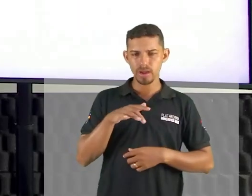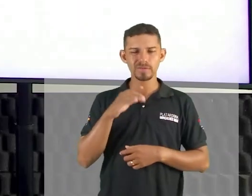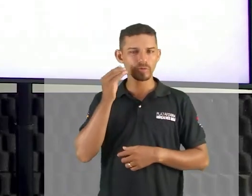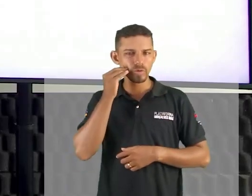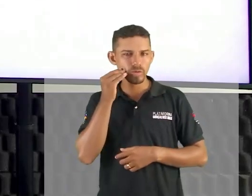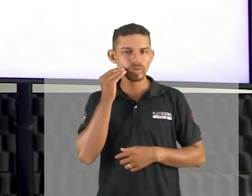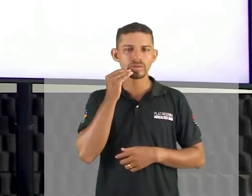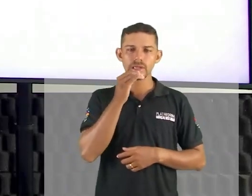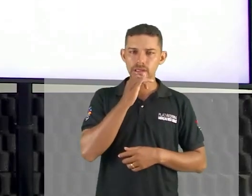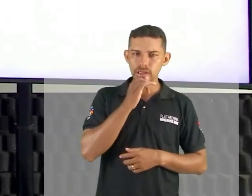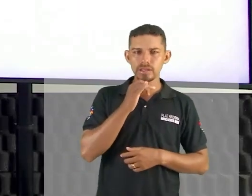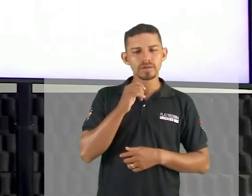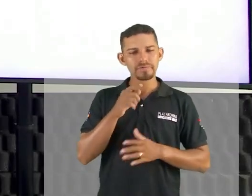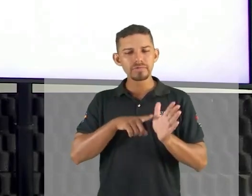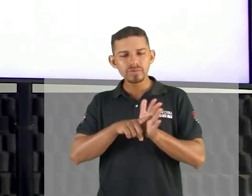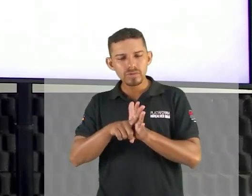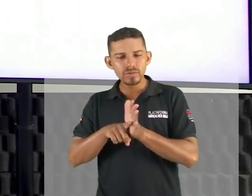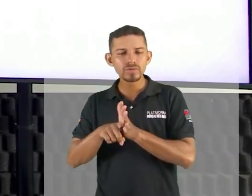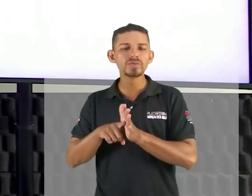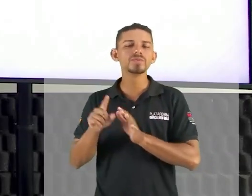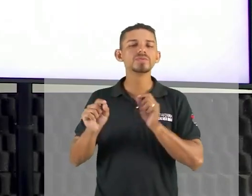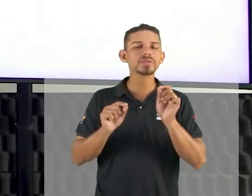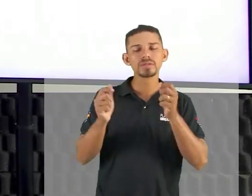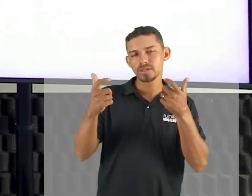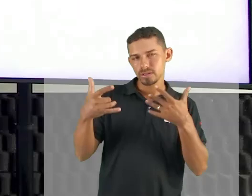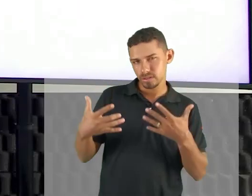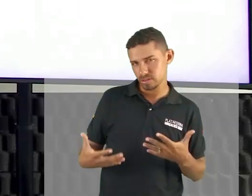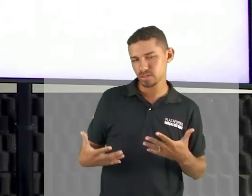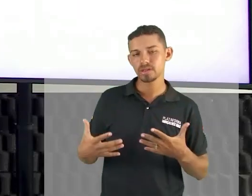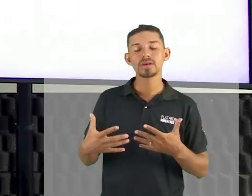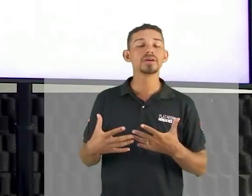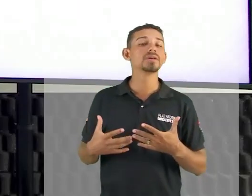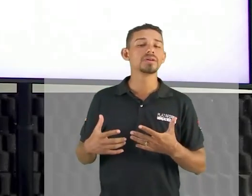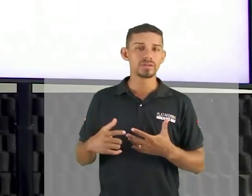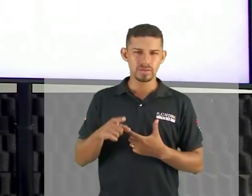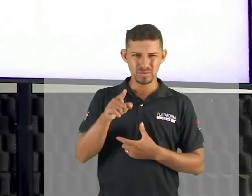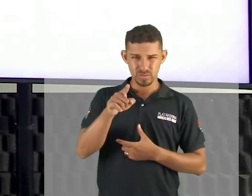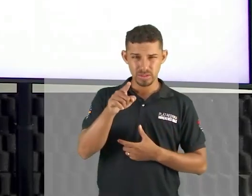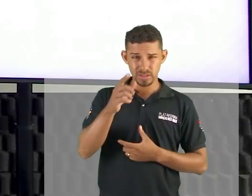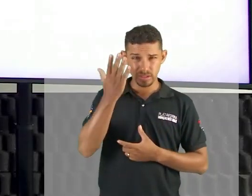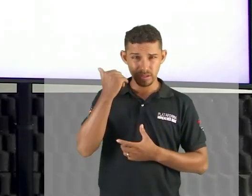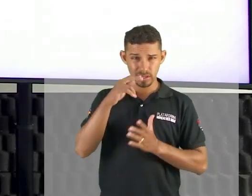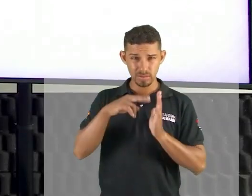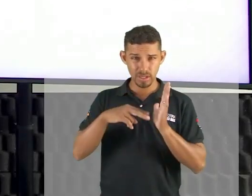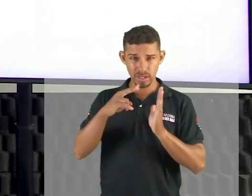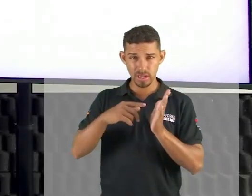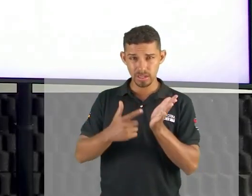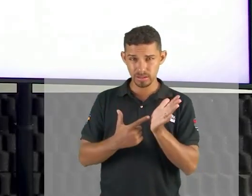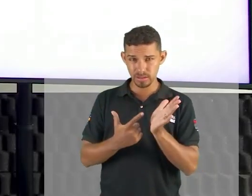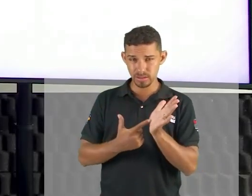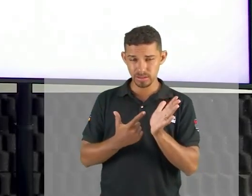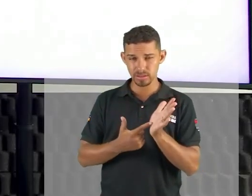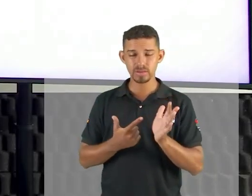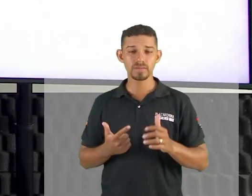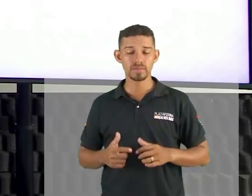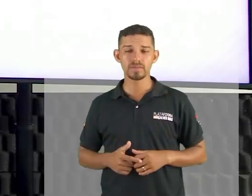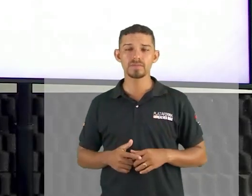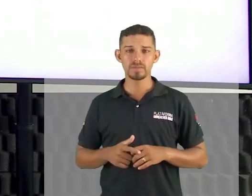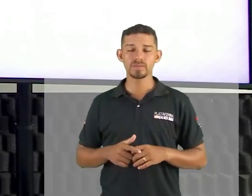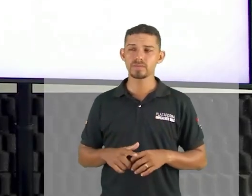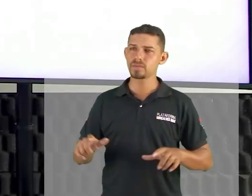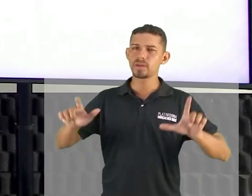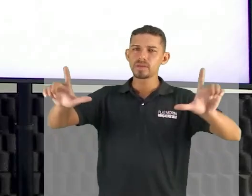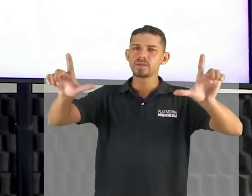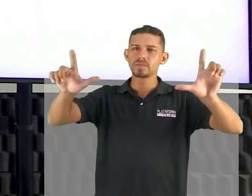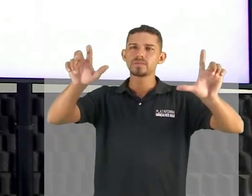tentando exatamente verificar o que ela faz. Por isso que ela pergunta, você lê livros? Né? E aí ela já olha, por exemplo, uma